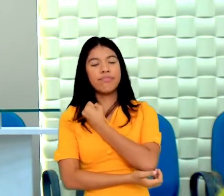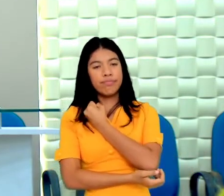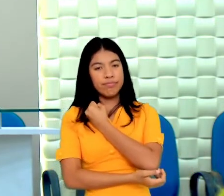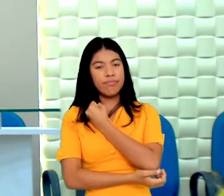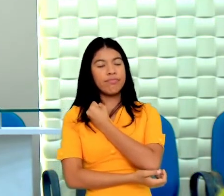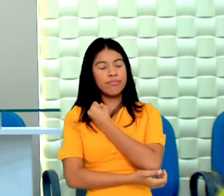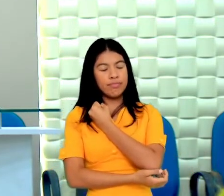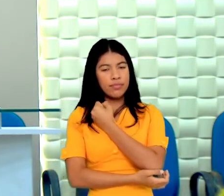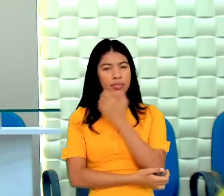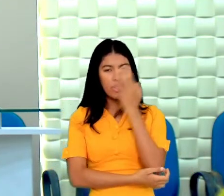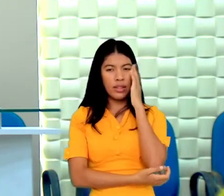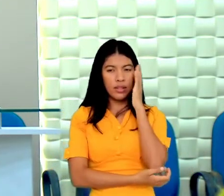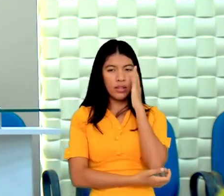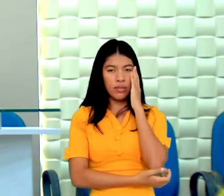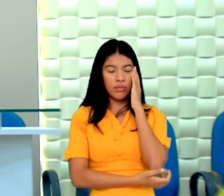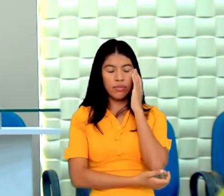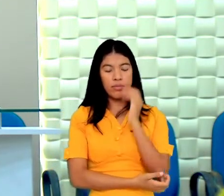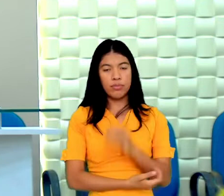Aí é que está.